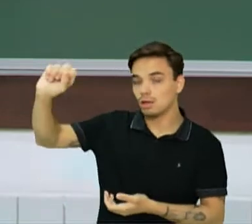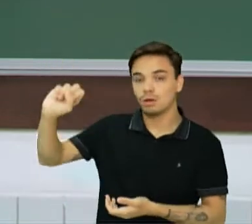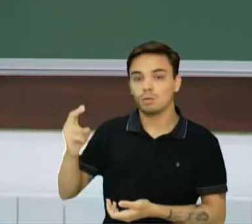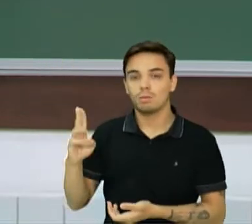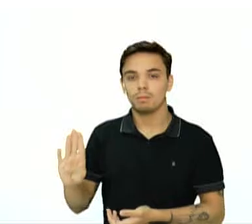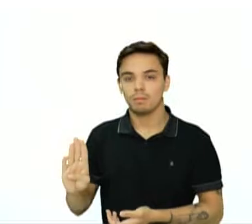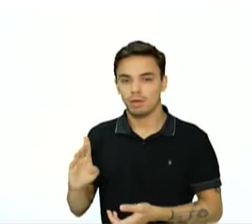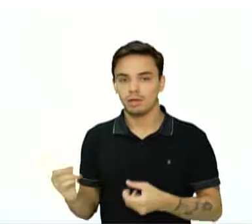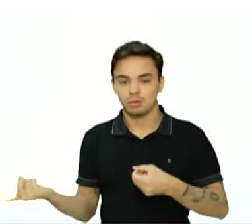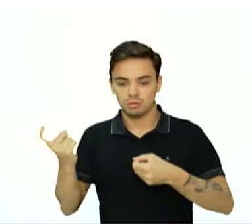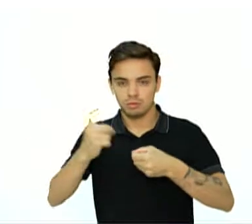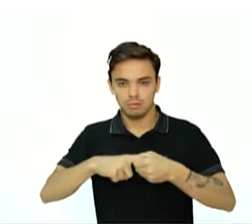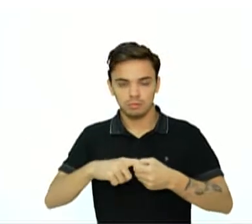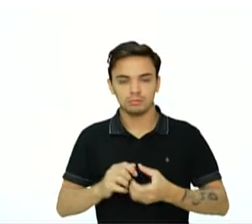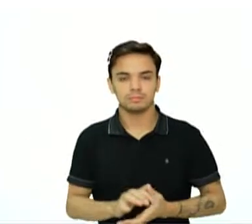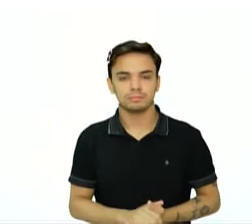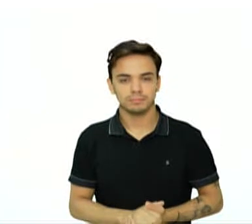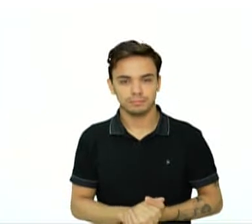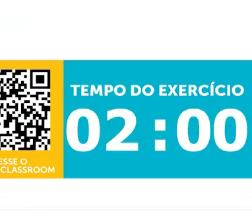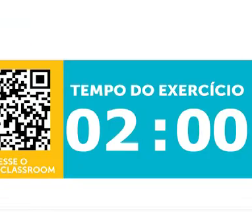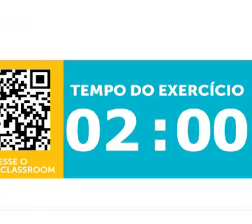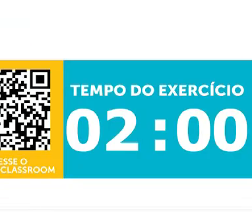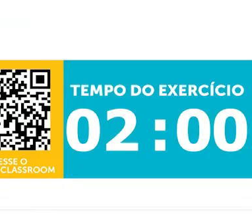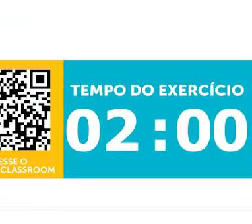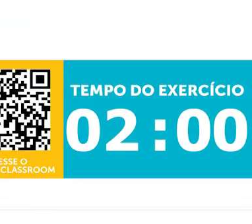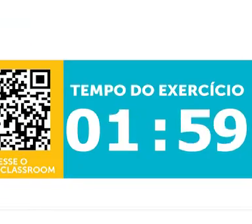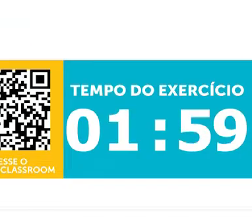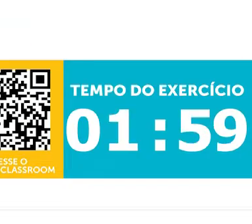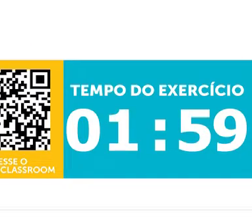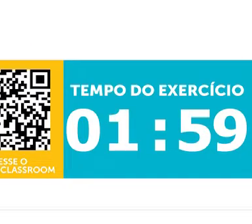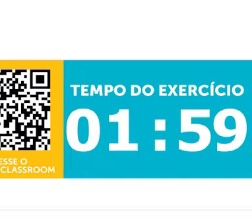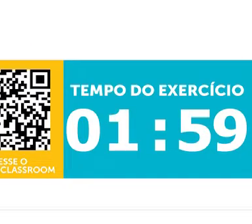Daí eu já volto para a gente poder conversar. Bora lá.